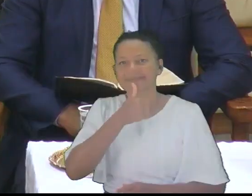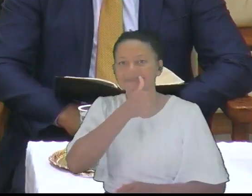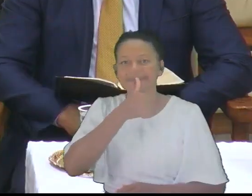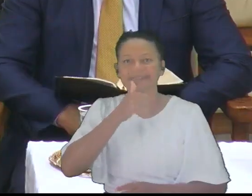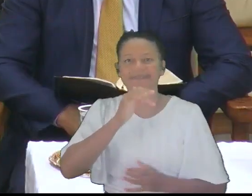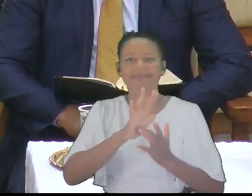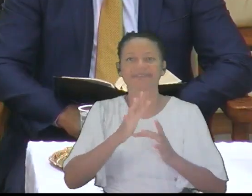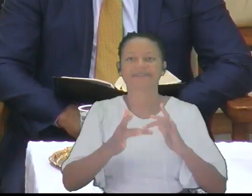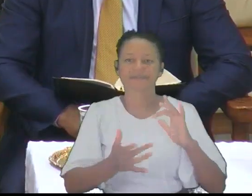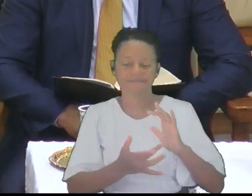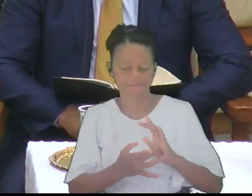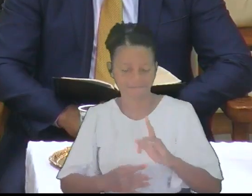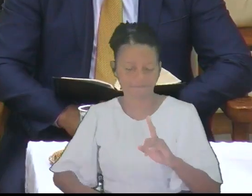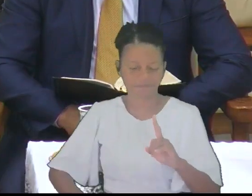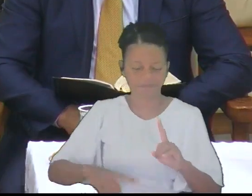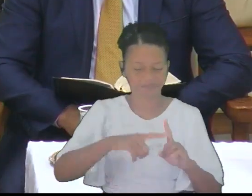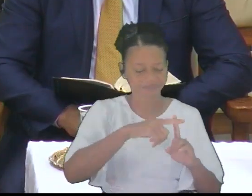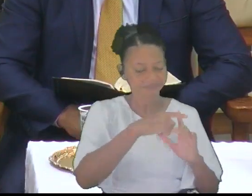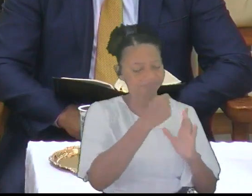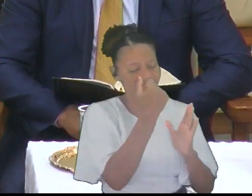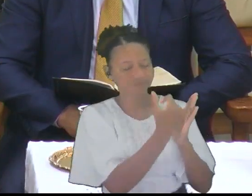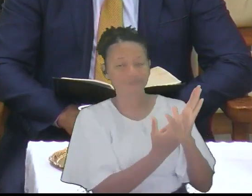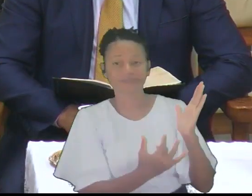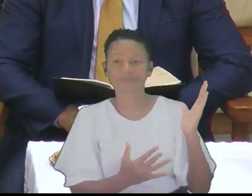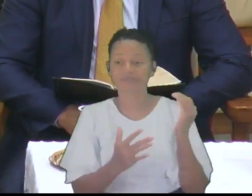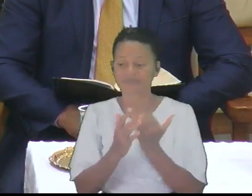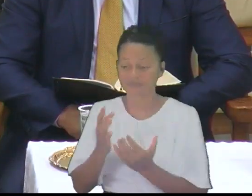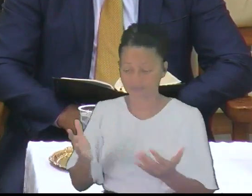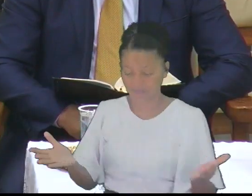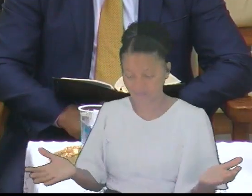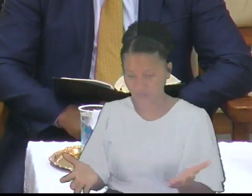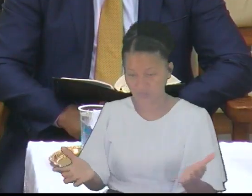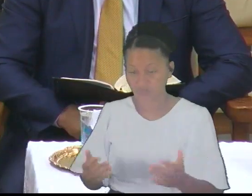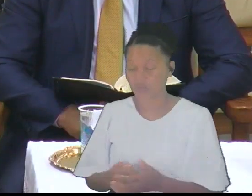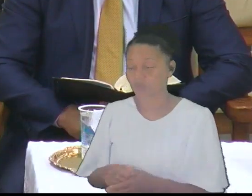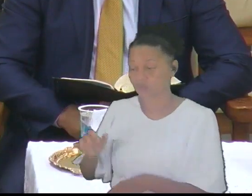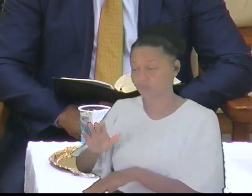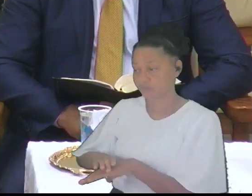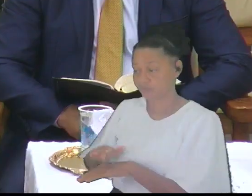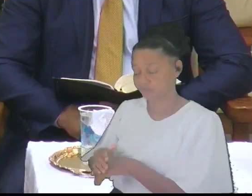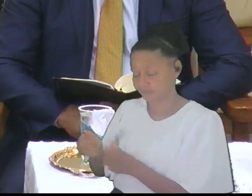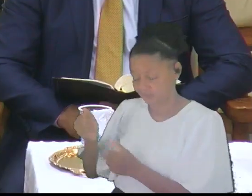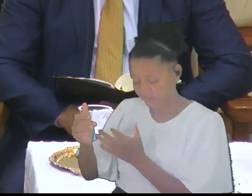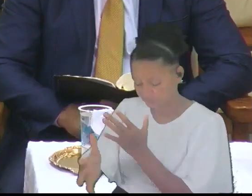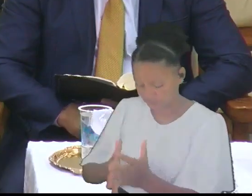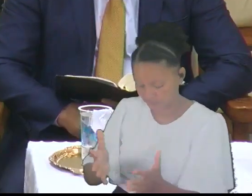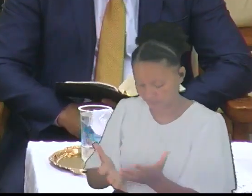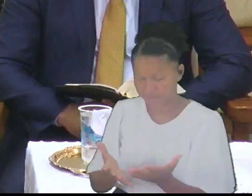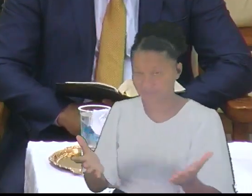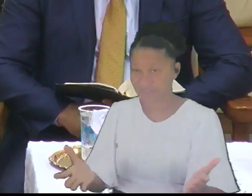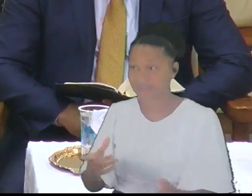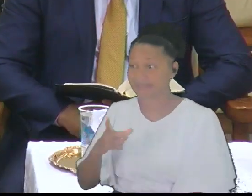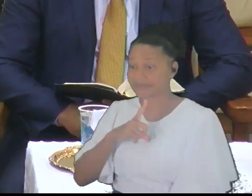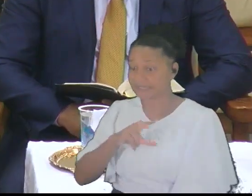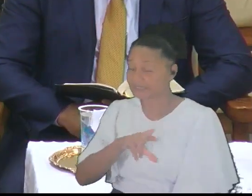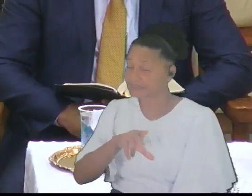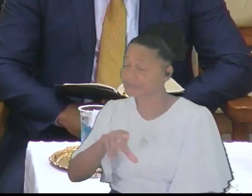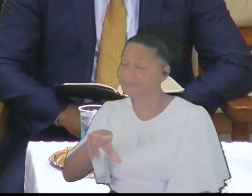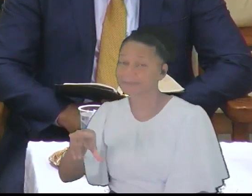sacrifício na cruz do Calvário. Aí agora o autor da carta aos Hebreus, ele diz: tendo, pois,